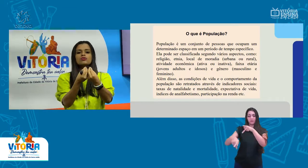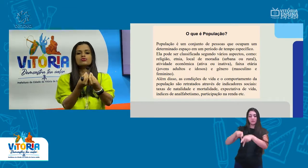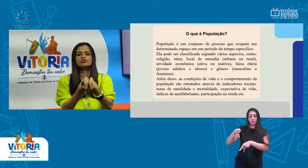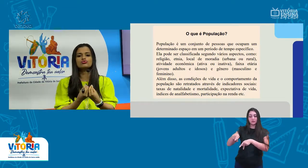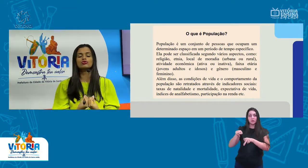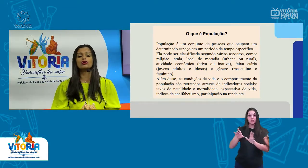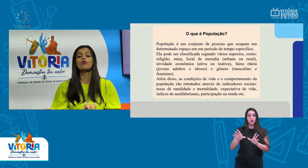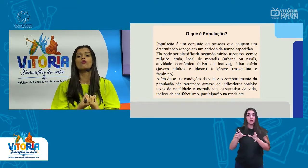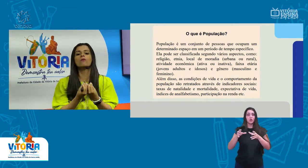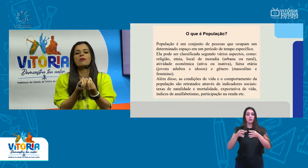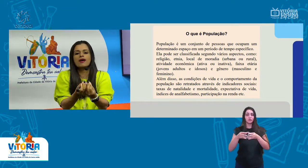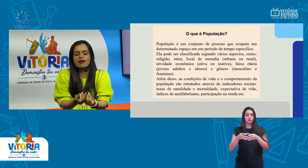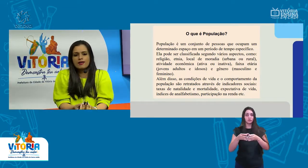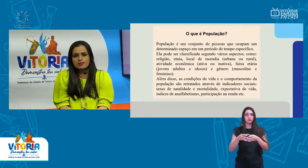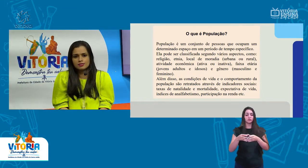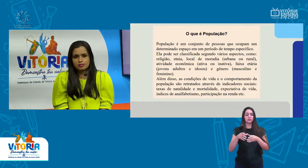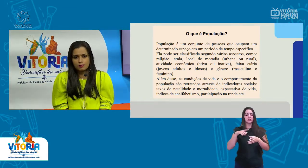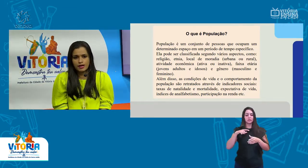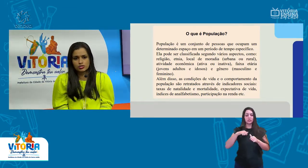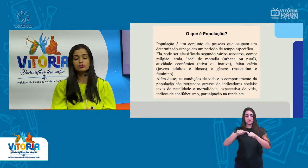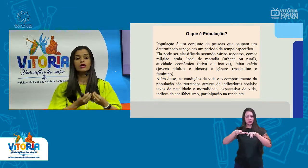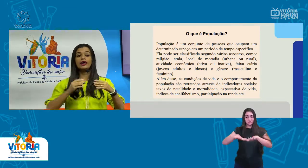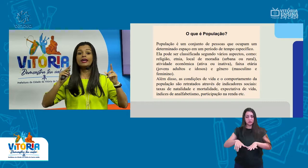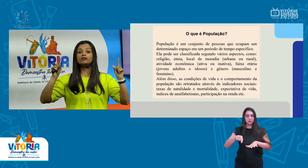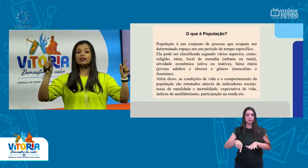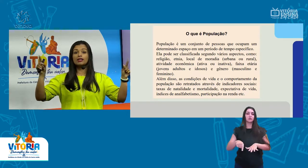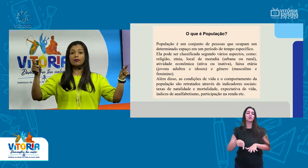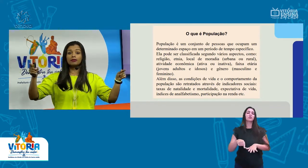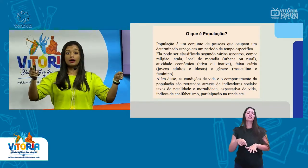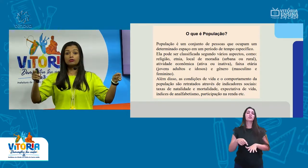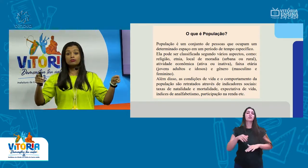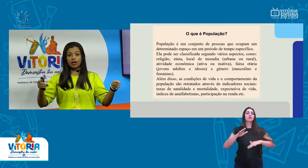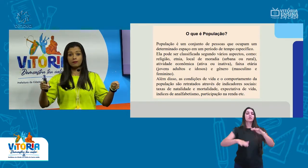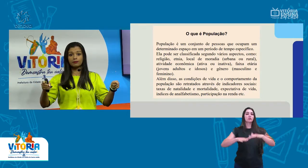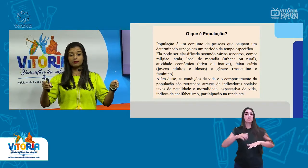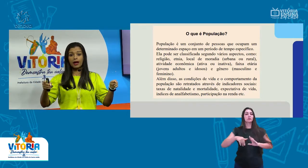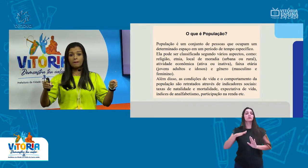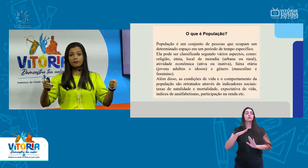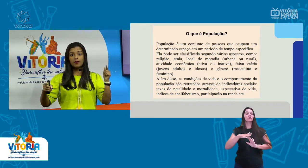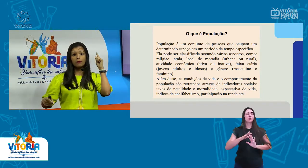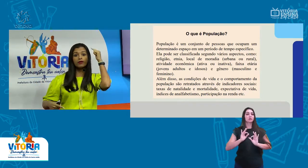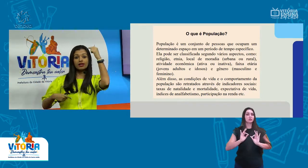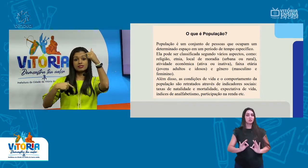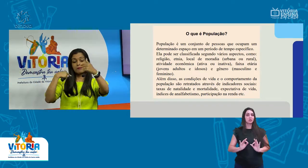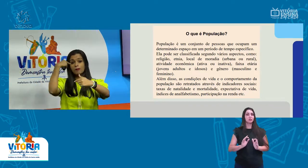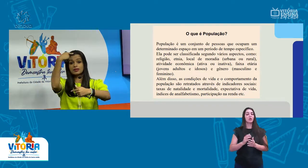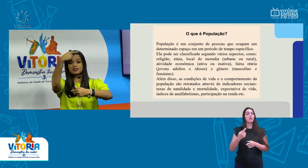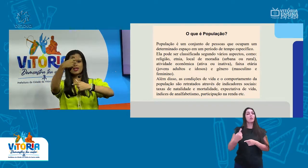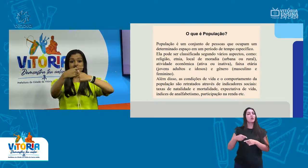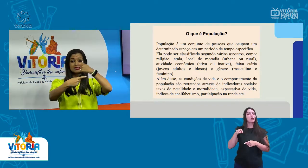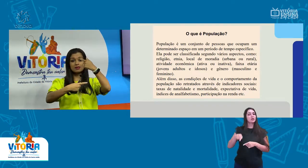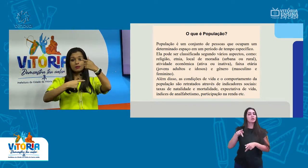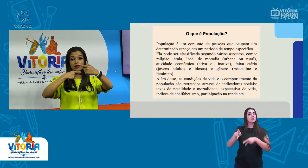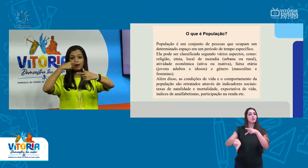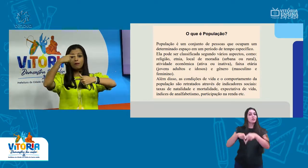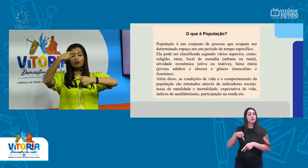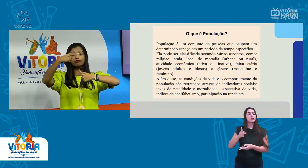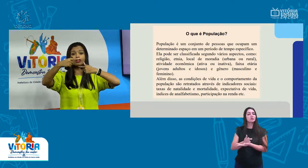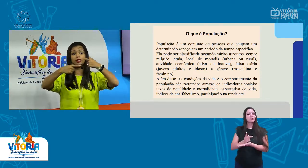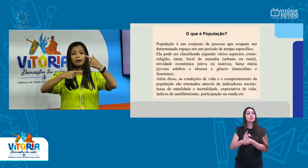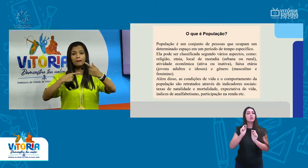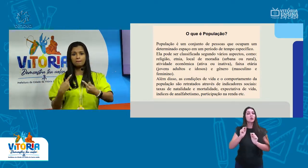esse conjunto que ocupa esse espaço em um determinado tempo, tá? Porque essa população, ela está sempre o quê?